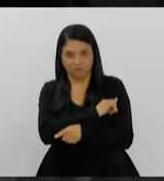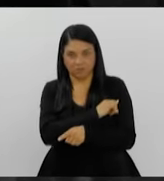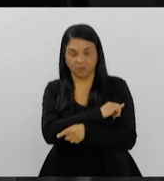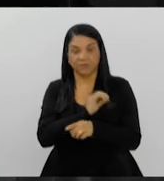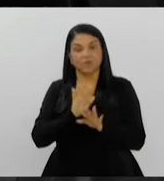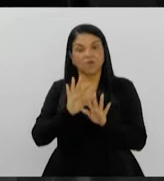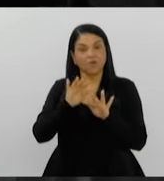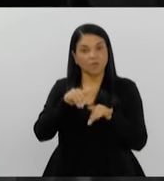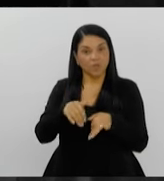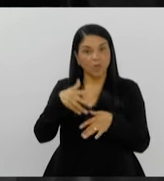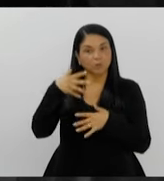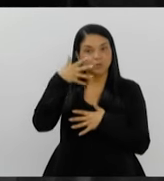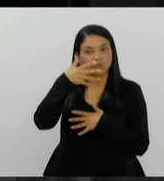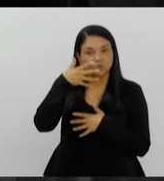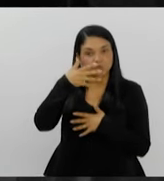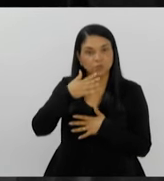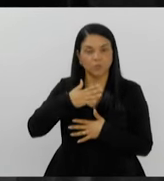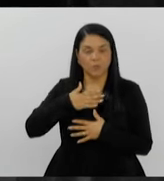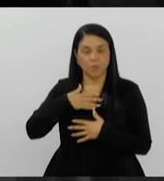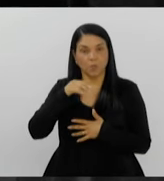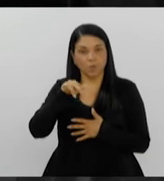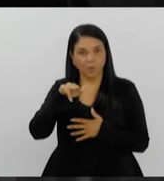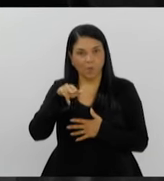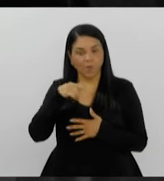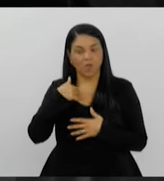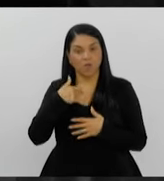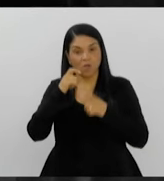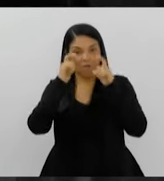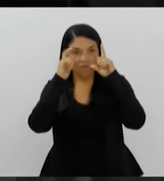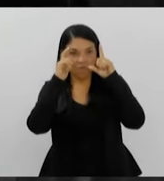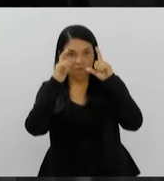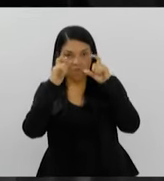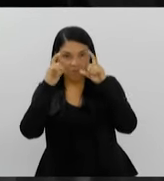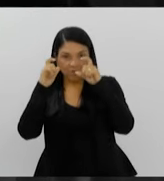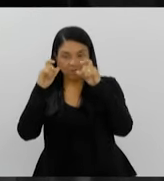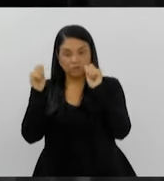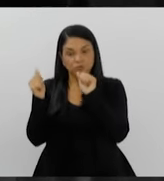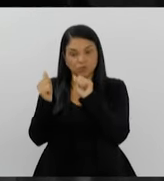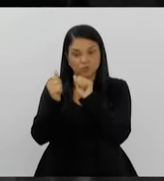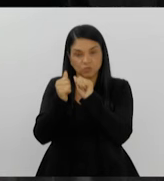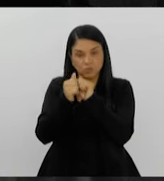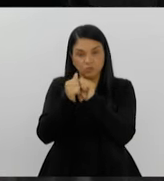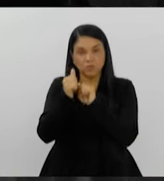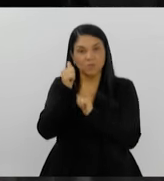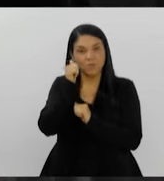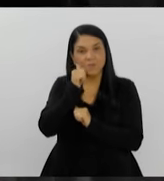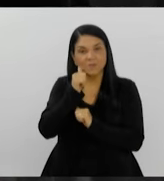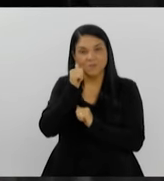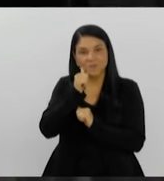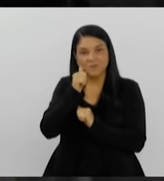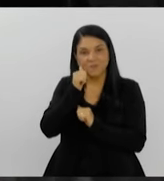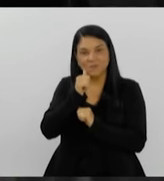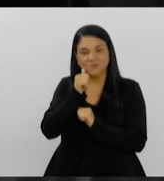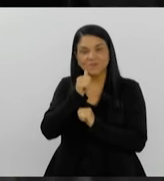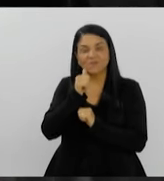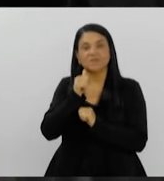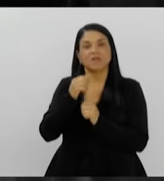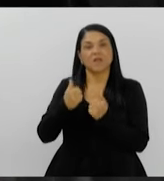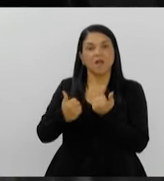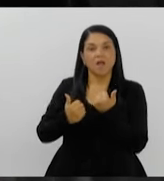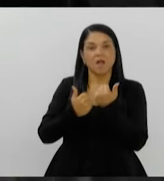meu irmão eu fui fotografar com algumas senhoras todas elas apoiadoras do presidente